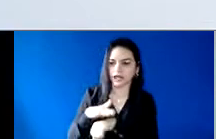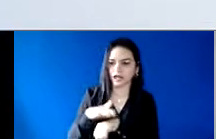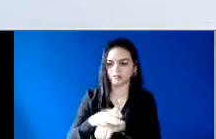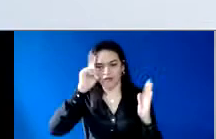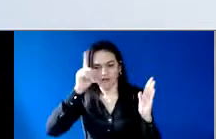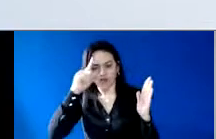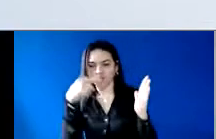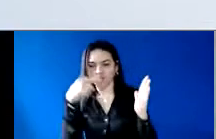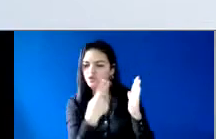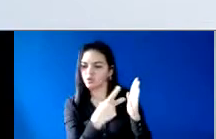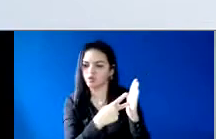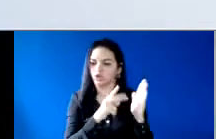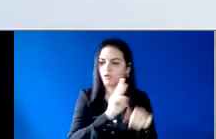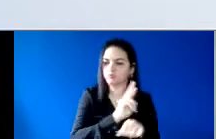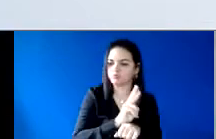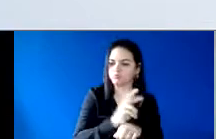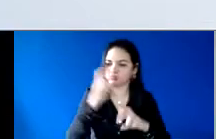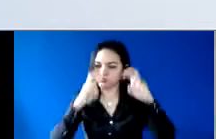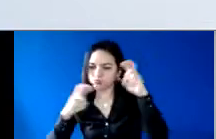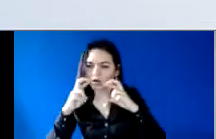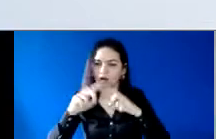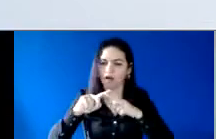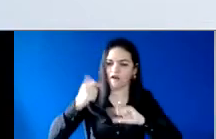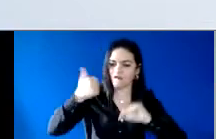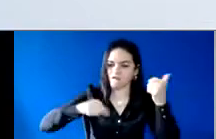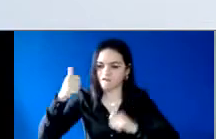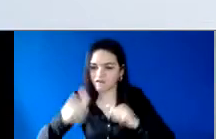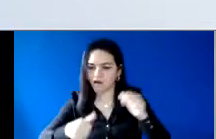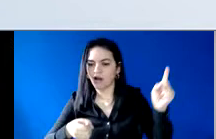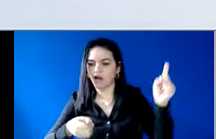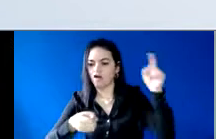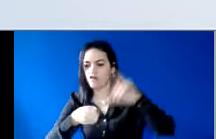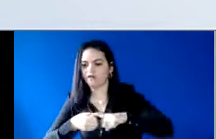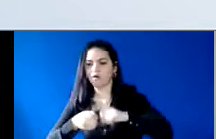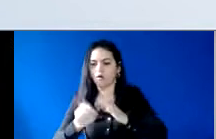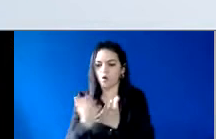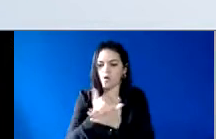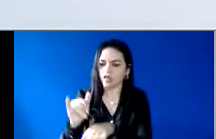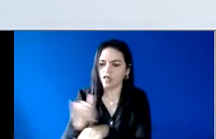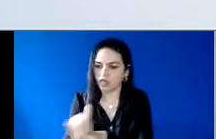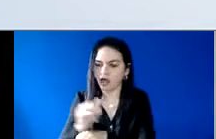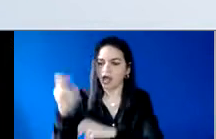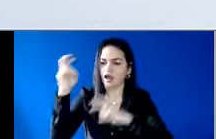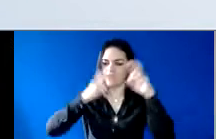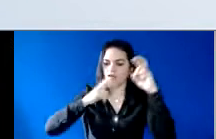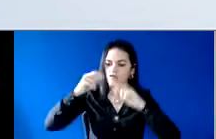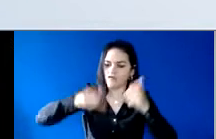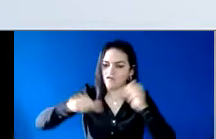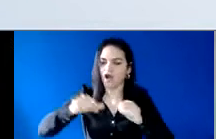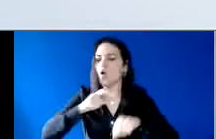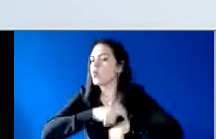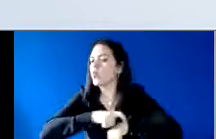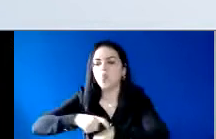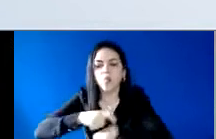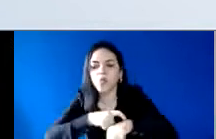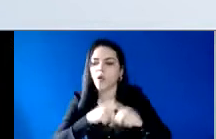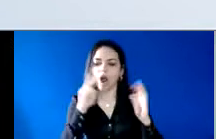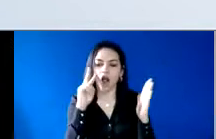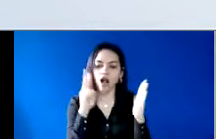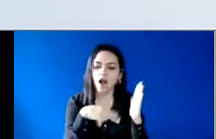Você tem que monitorar, você tem que avaliar, você tem que retomar estratégias, você tem que avaliar, você tem que ficar o tempo todo olhando para o seu